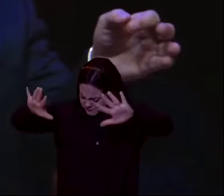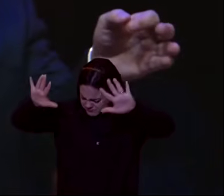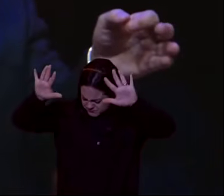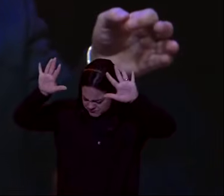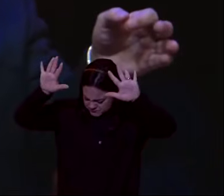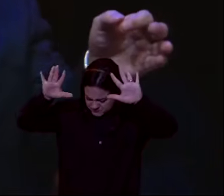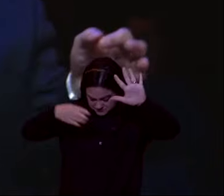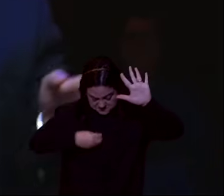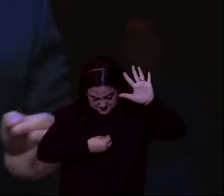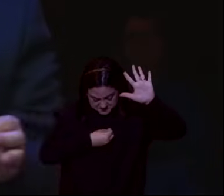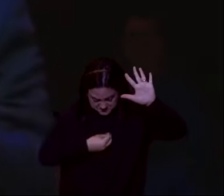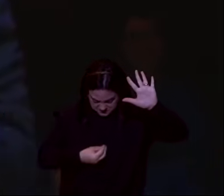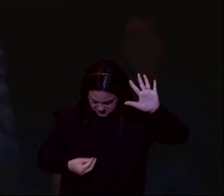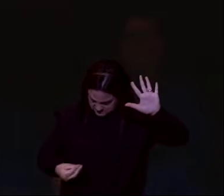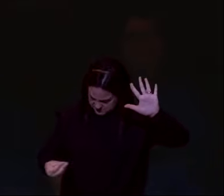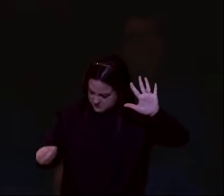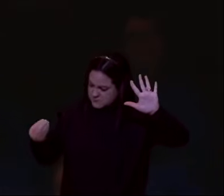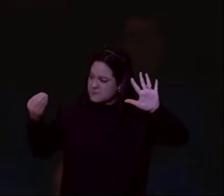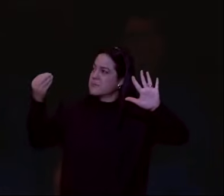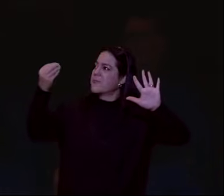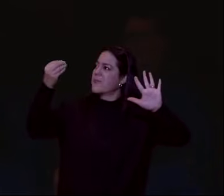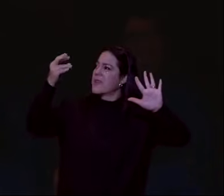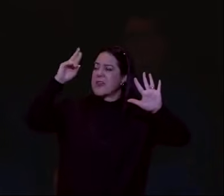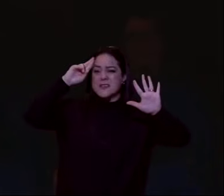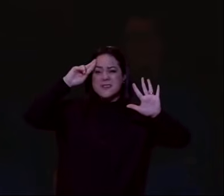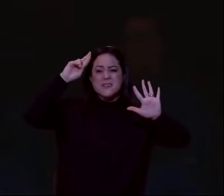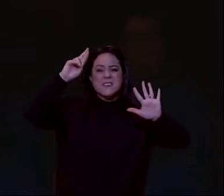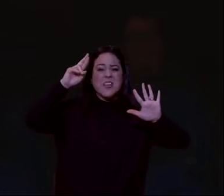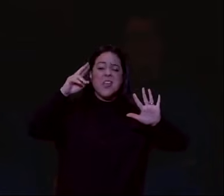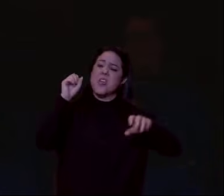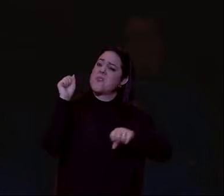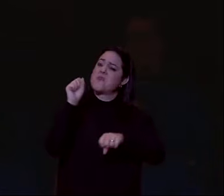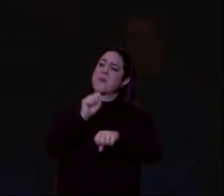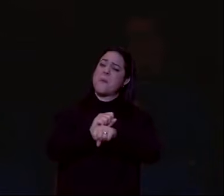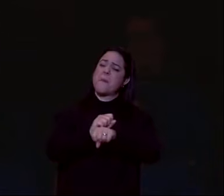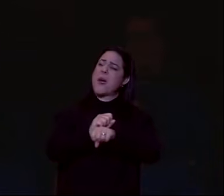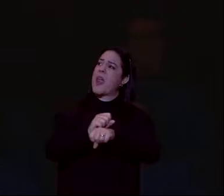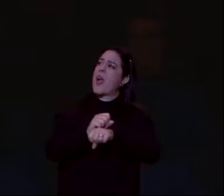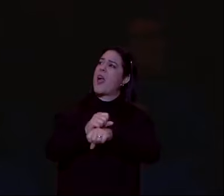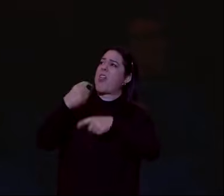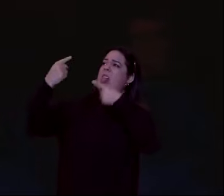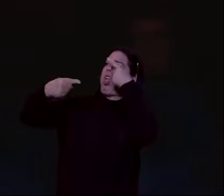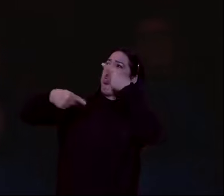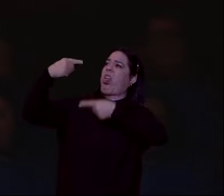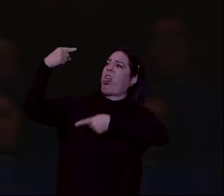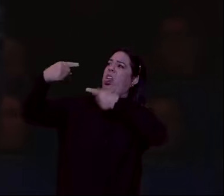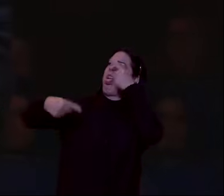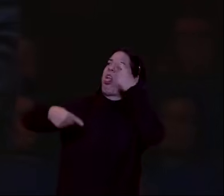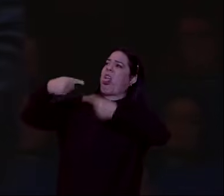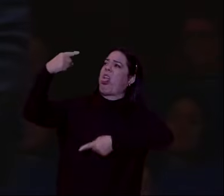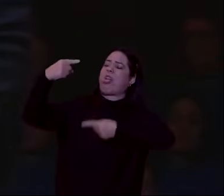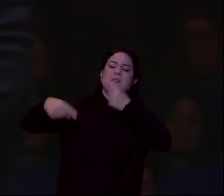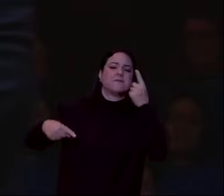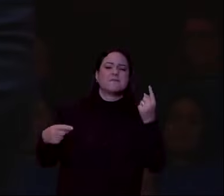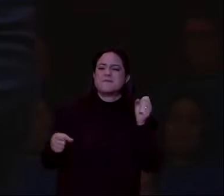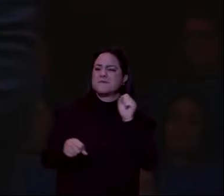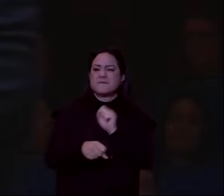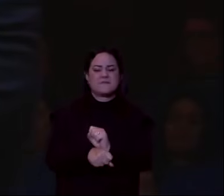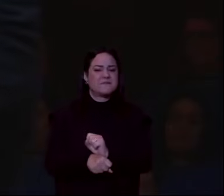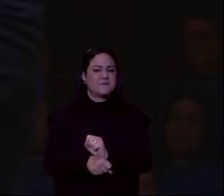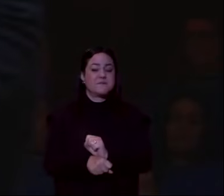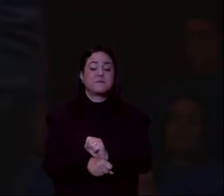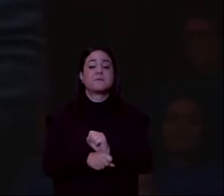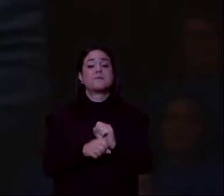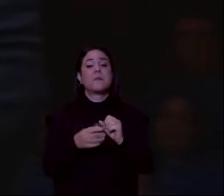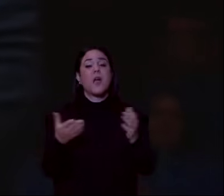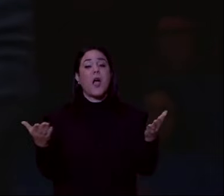entrega, é tempo de dizer: Senhor, eu vou parar de brigar com o Senhor, de lutar contra a tua voz.